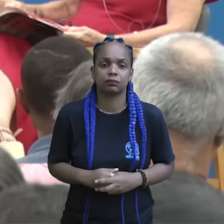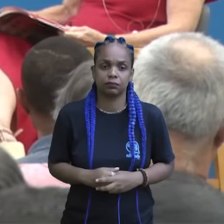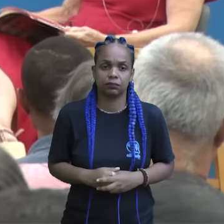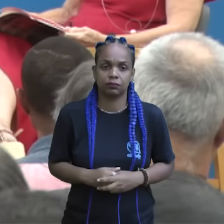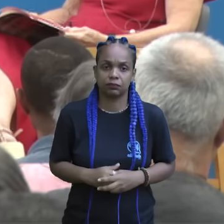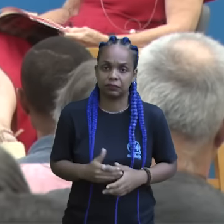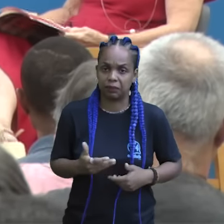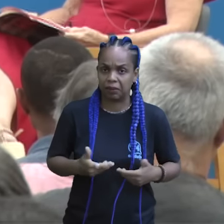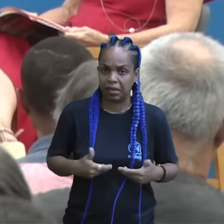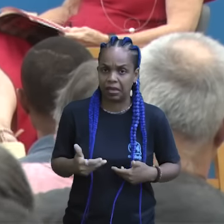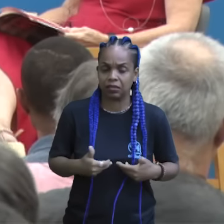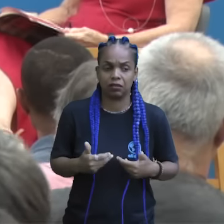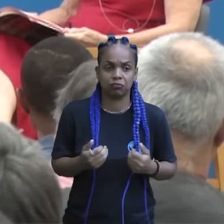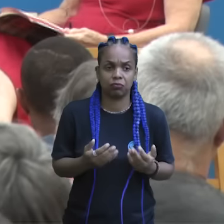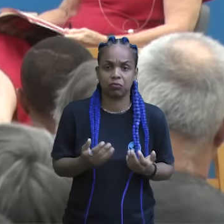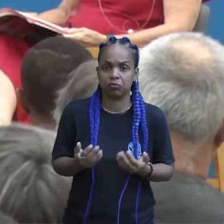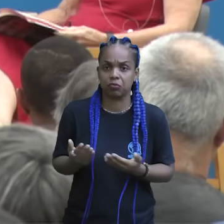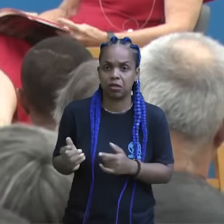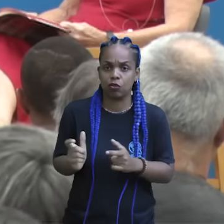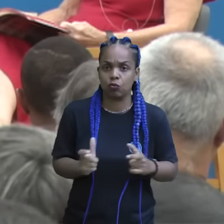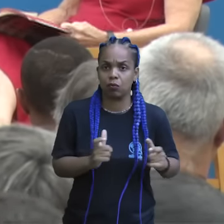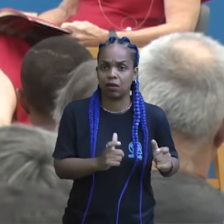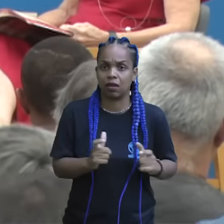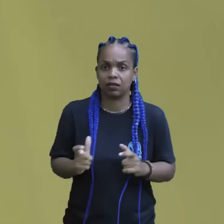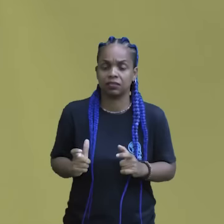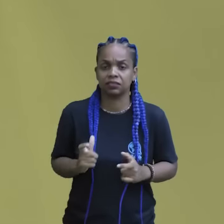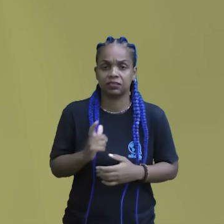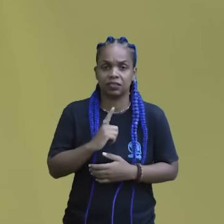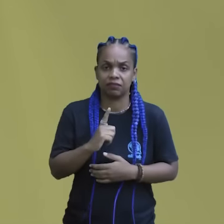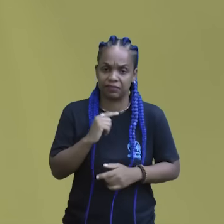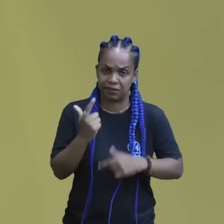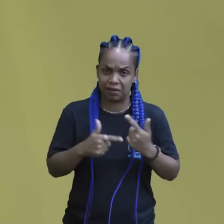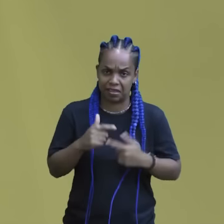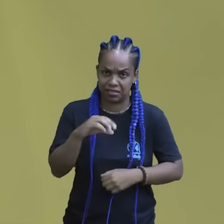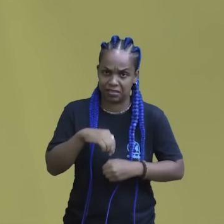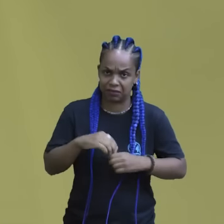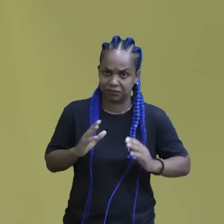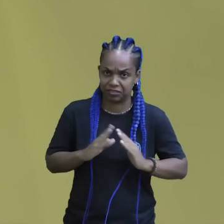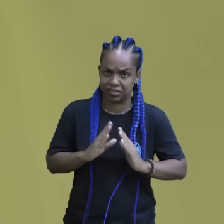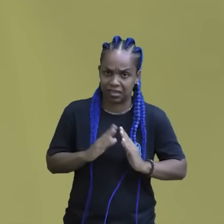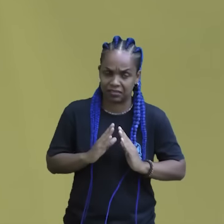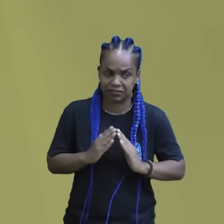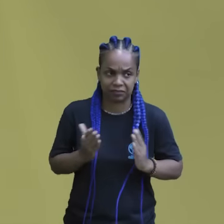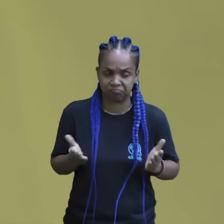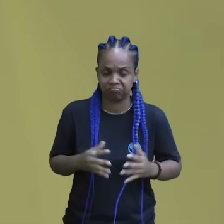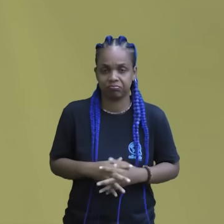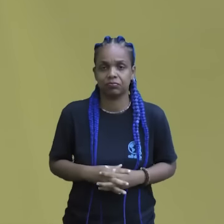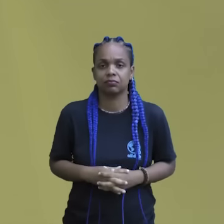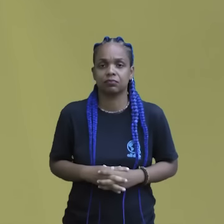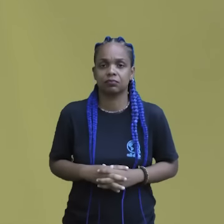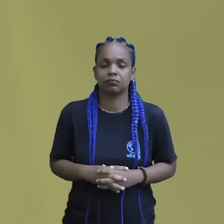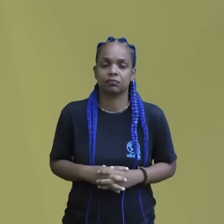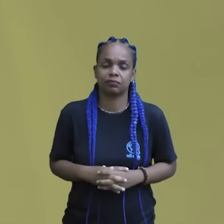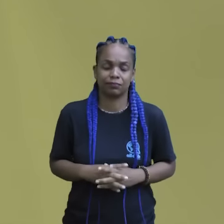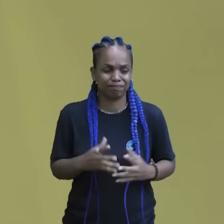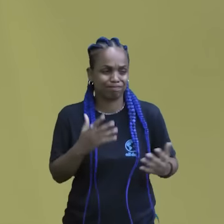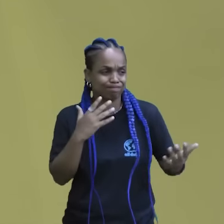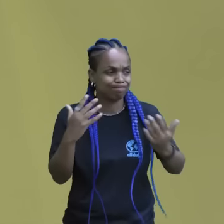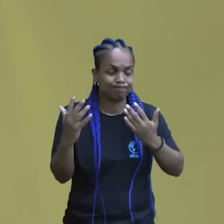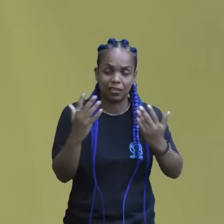velho funcionário. Titubeou a rapariga e o velho funcionário compreendeu, pois desde há muito já